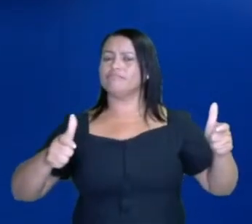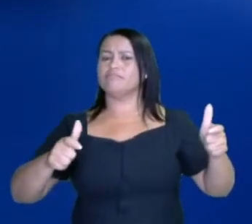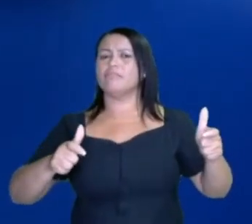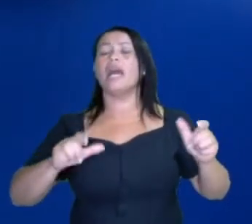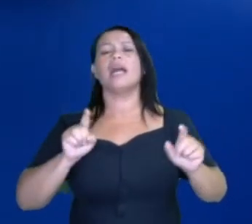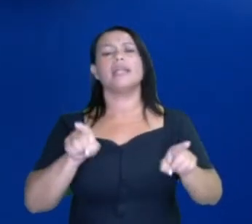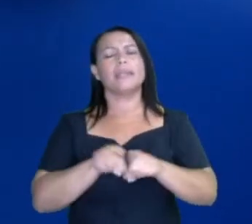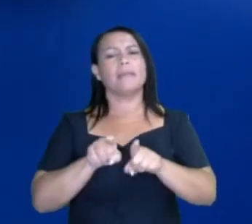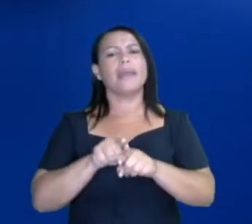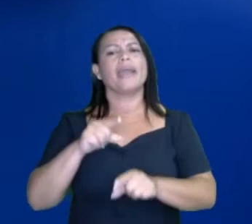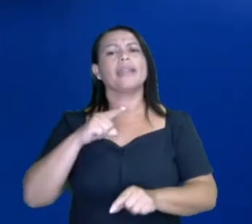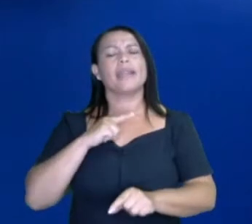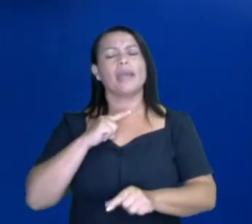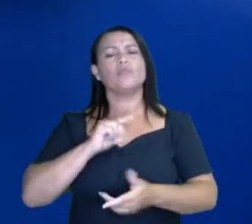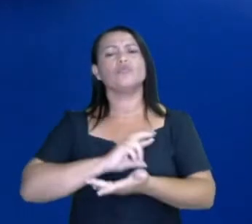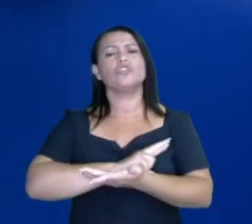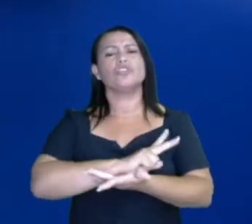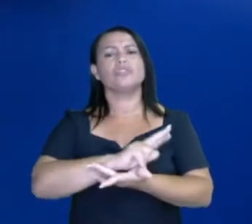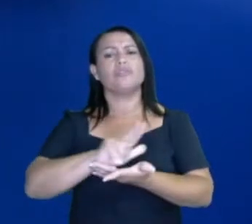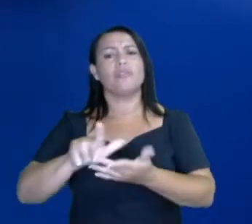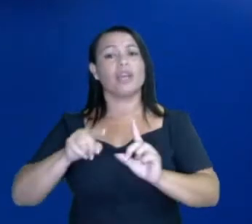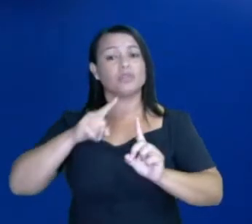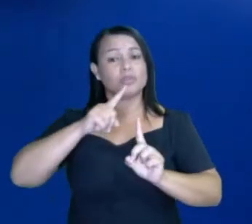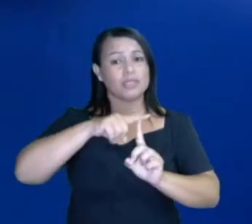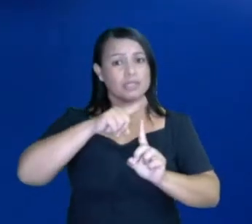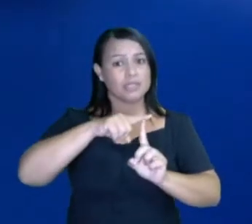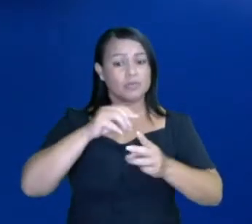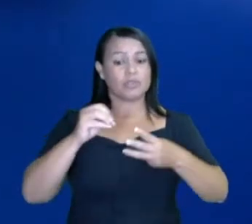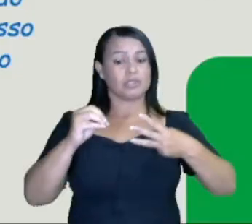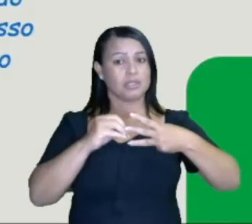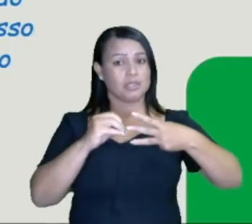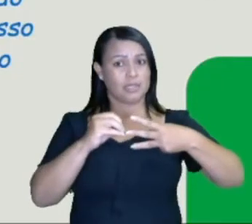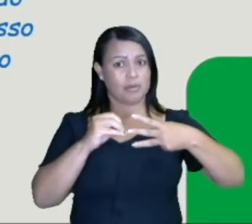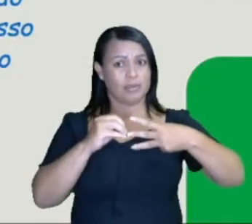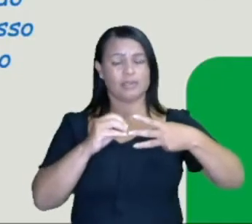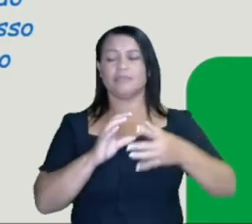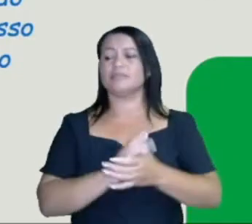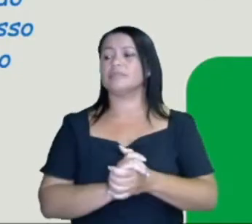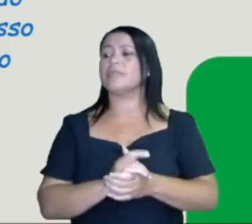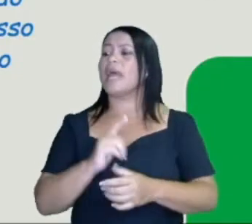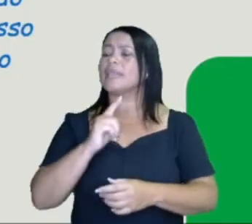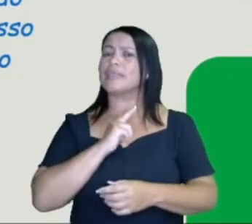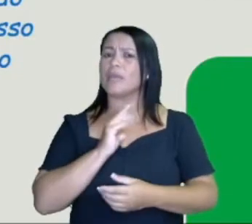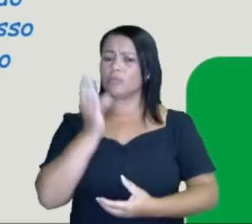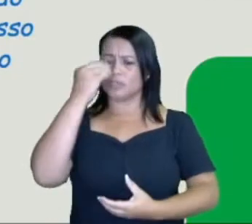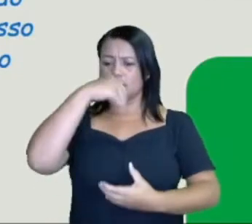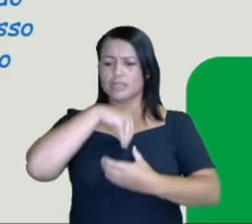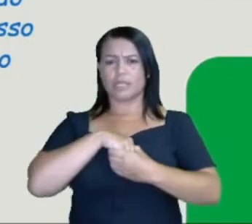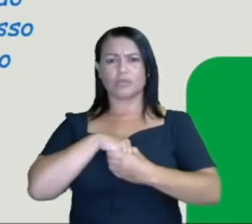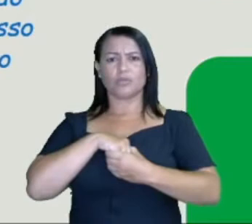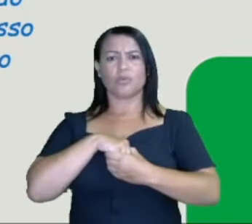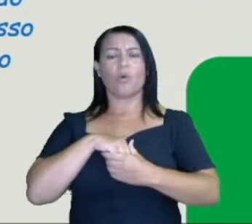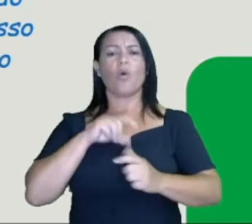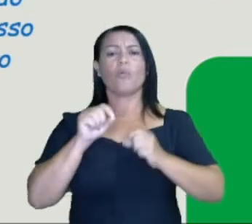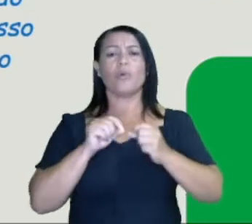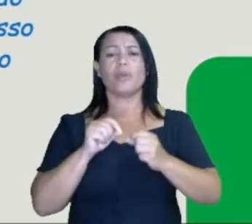Além disso, temos diversos tipos de células. Temos no nosso organismo cerca